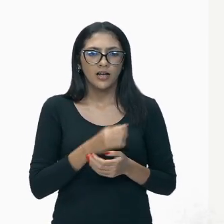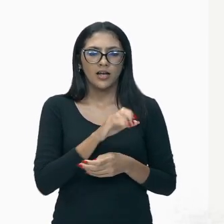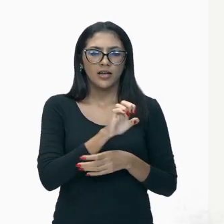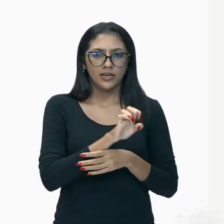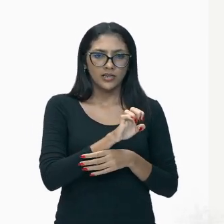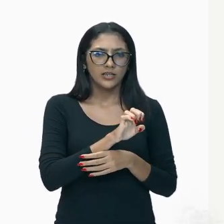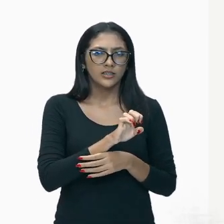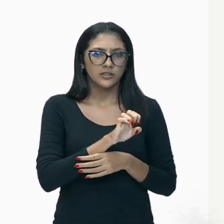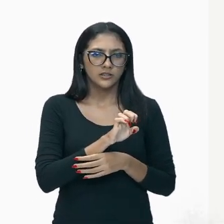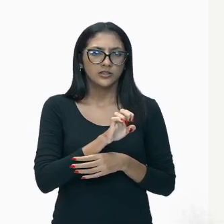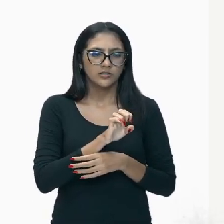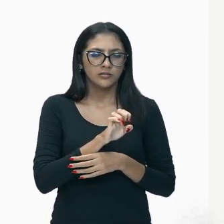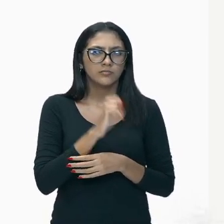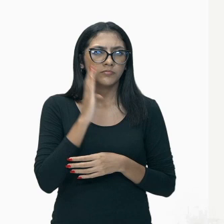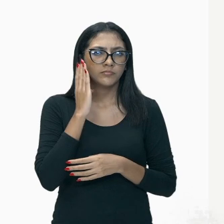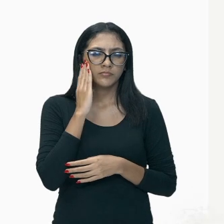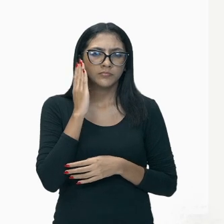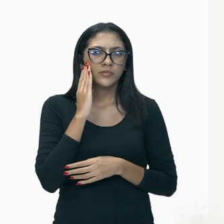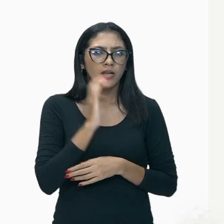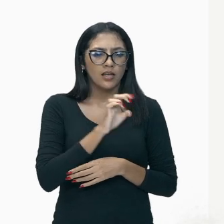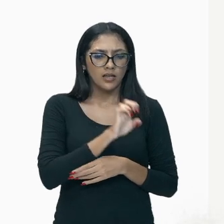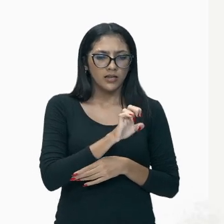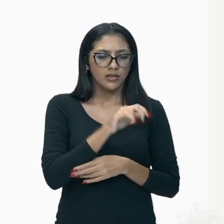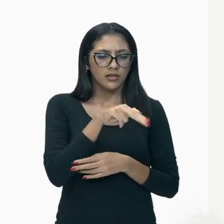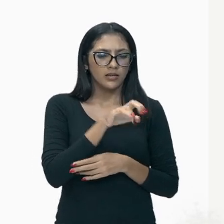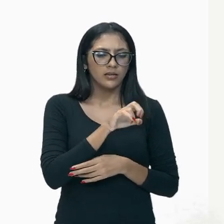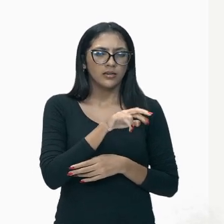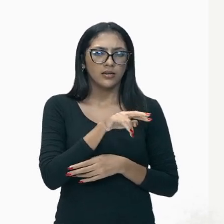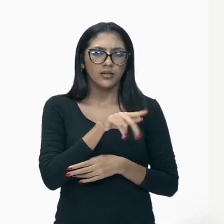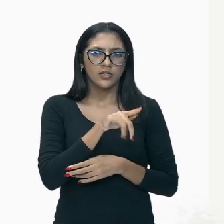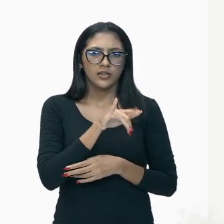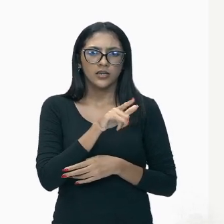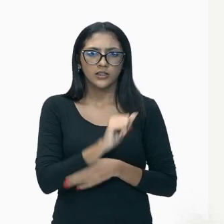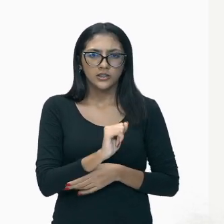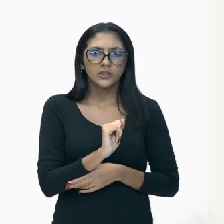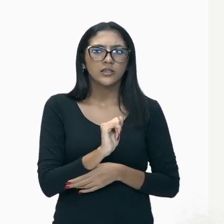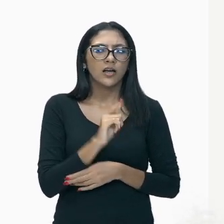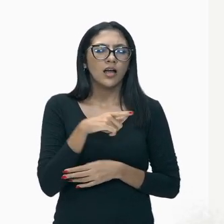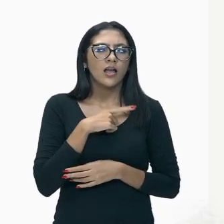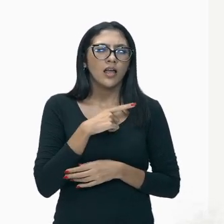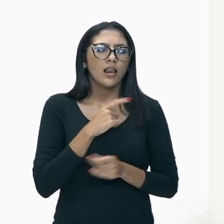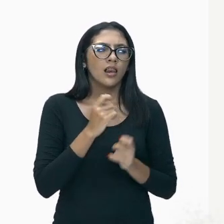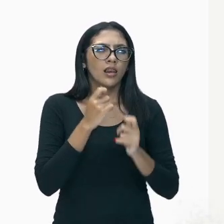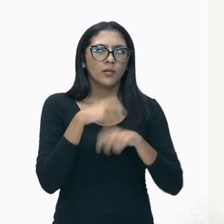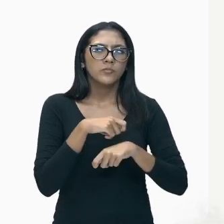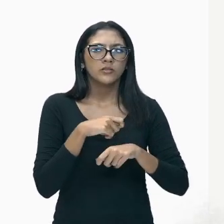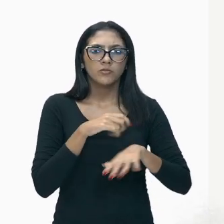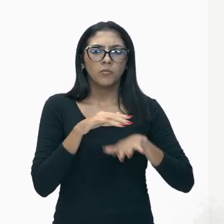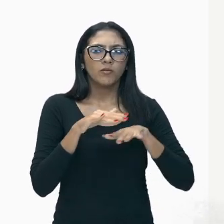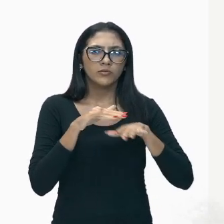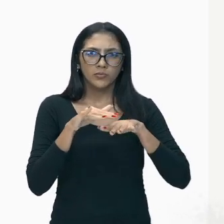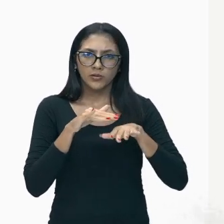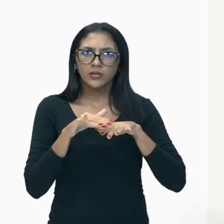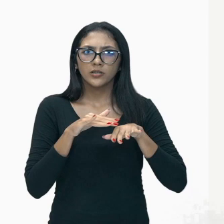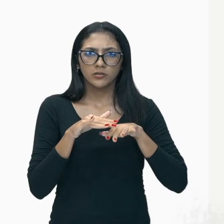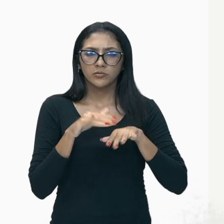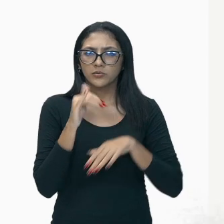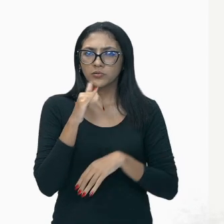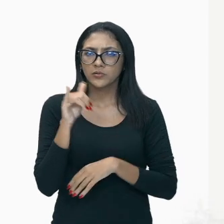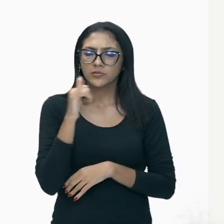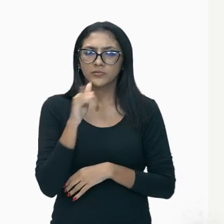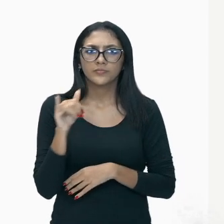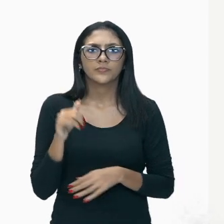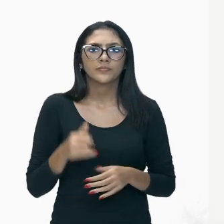Como toda energia é a propriedade de um sistema que permite a realização de trabalho. Aí